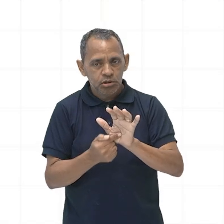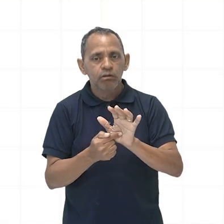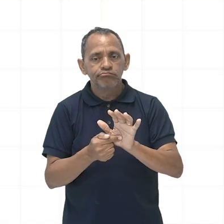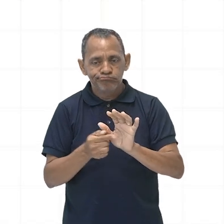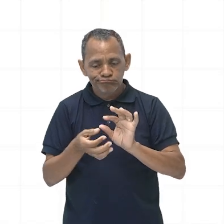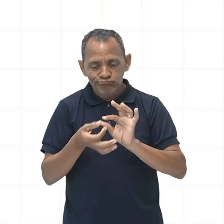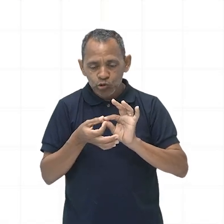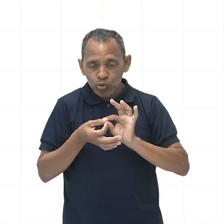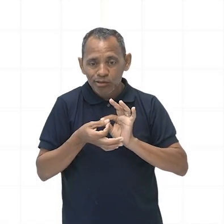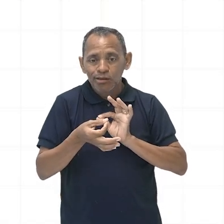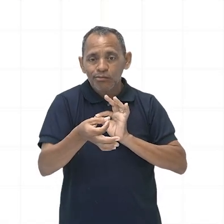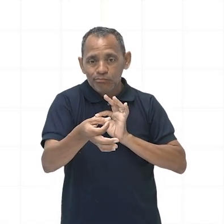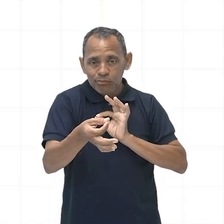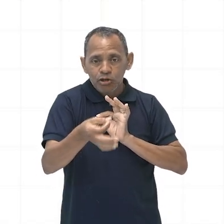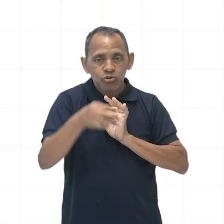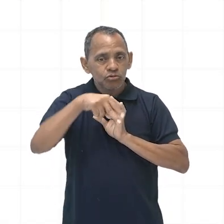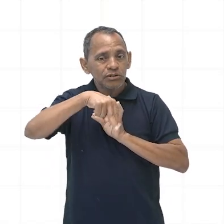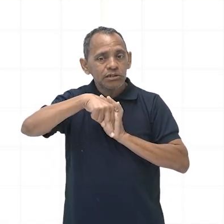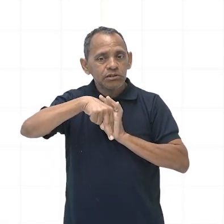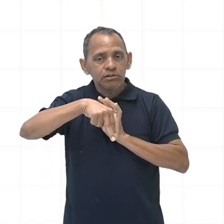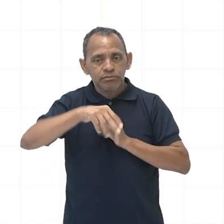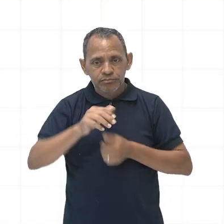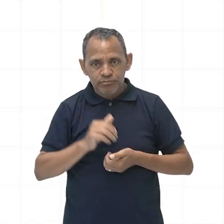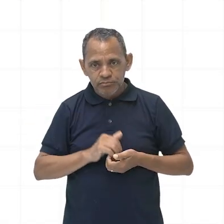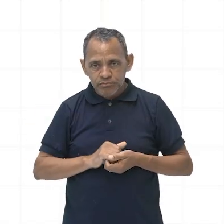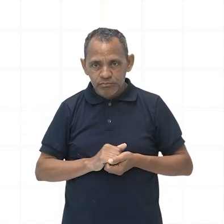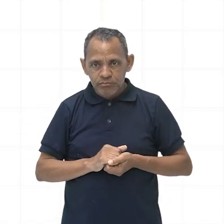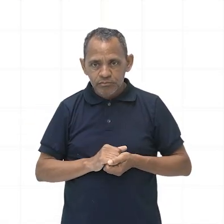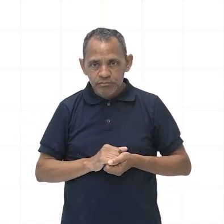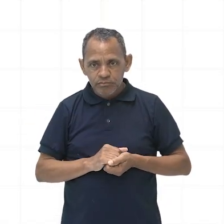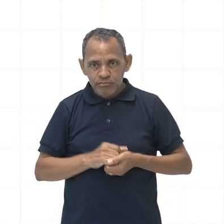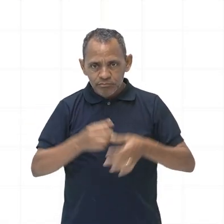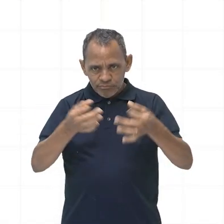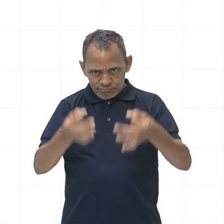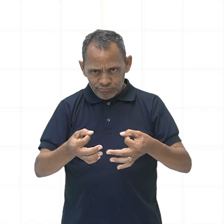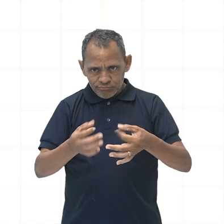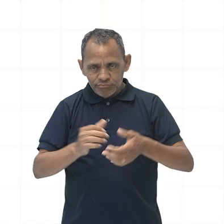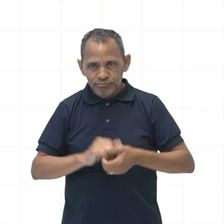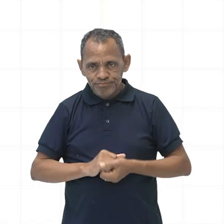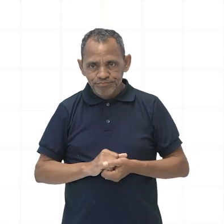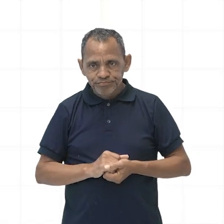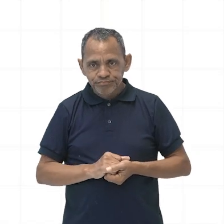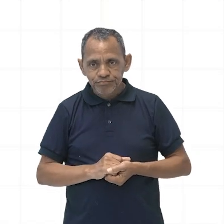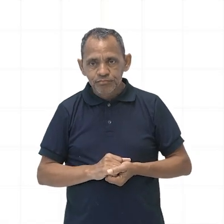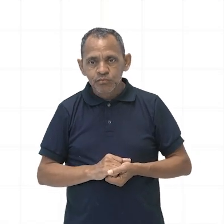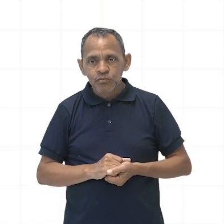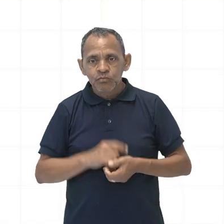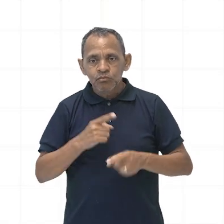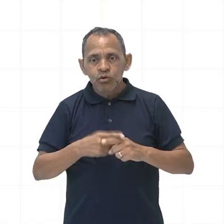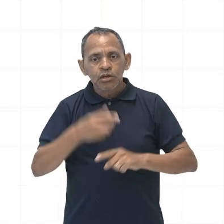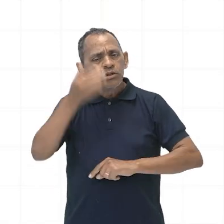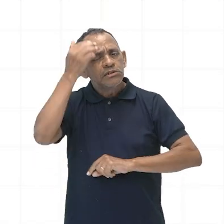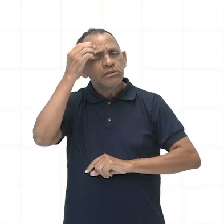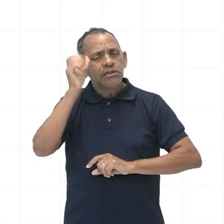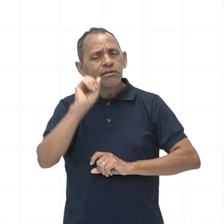tamanho do M. Correto? Por quê? Eu sei